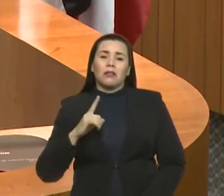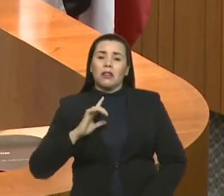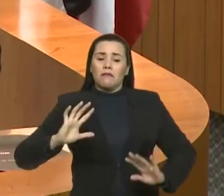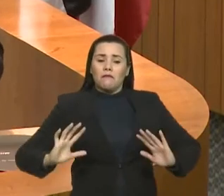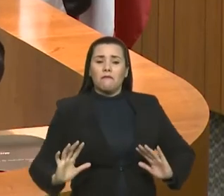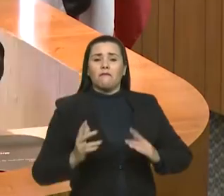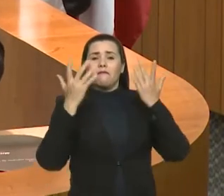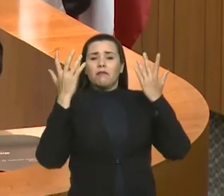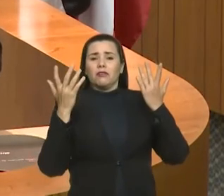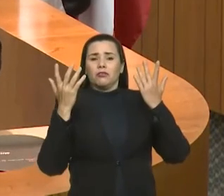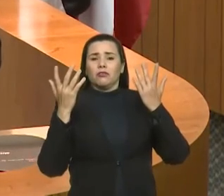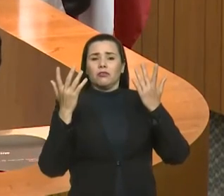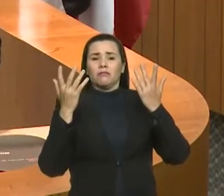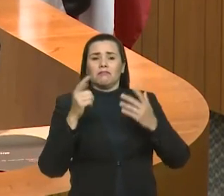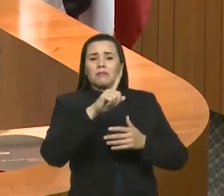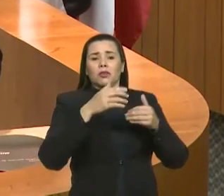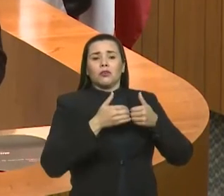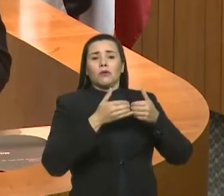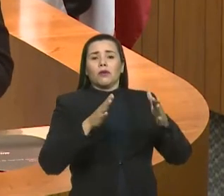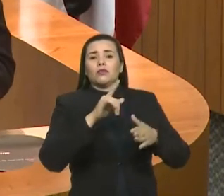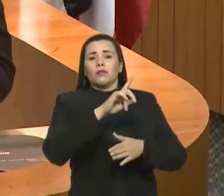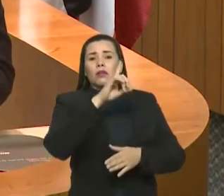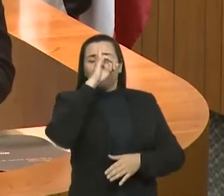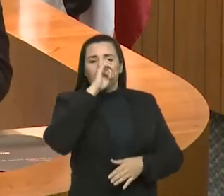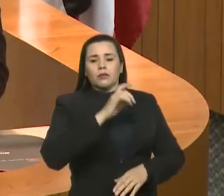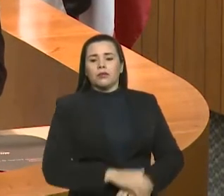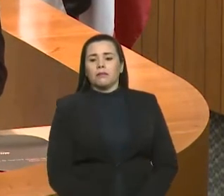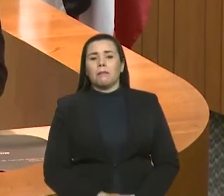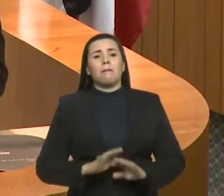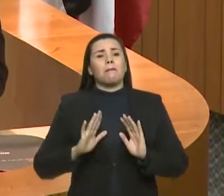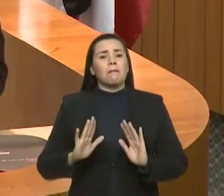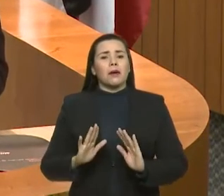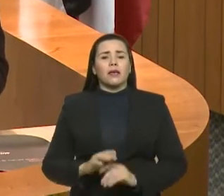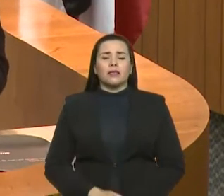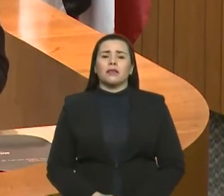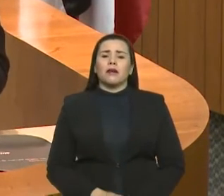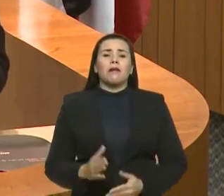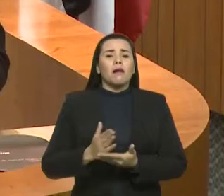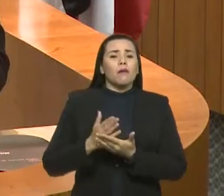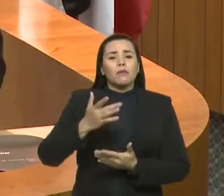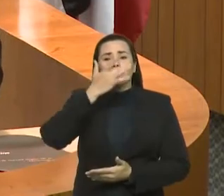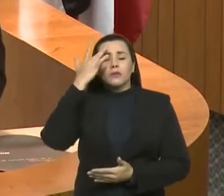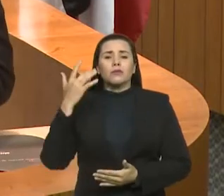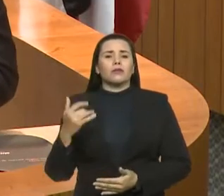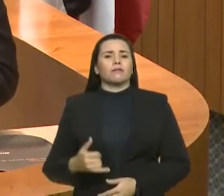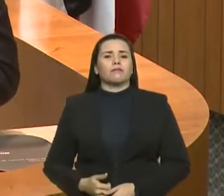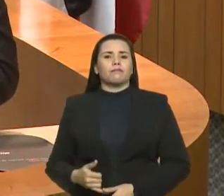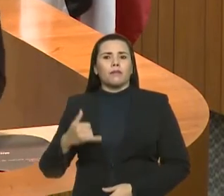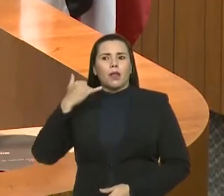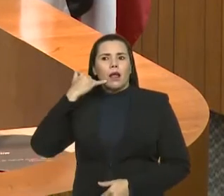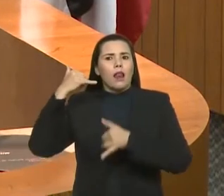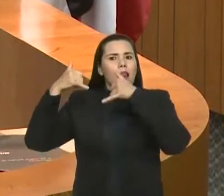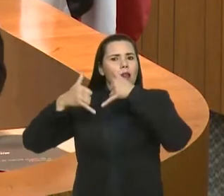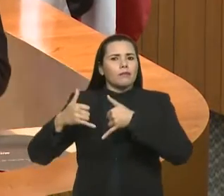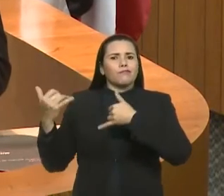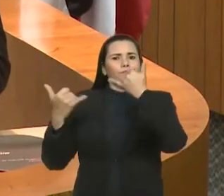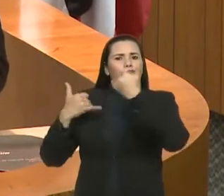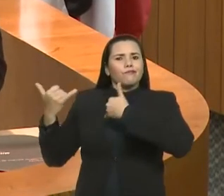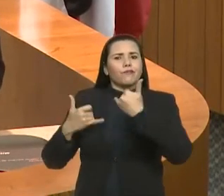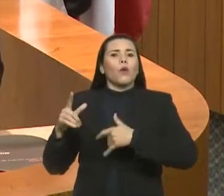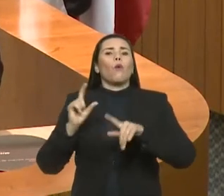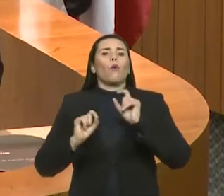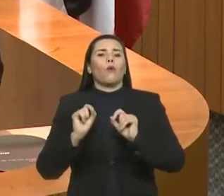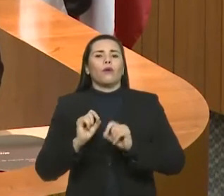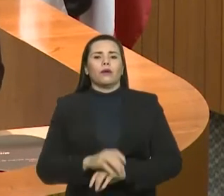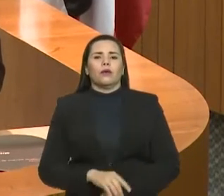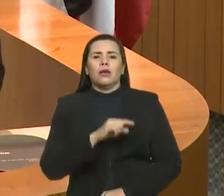Neto pediu ao governo do Estado esclarecimentos sobre o funcionamento do Centro de Hemodiálise de Presidente Dutra.